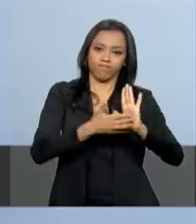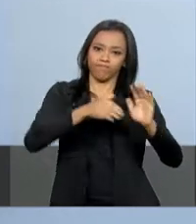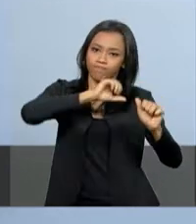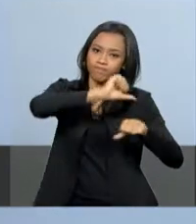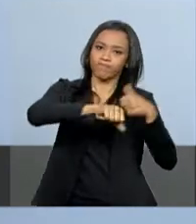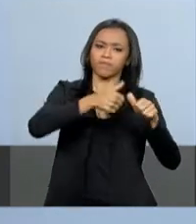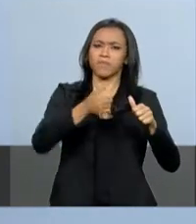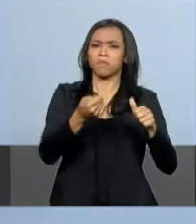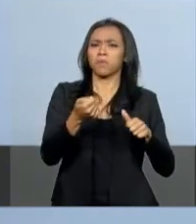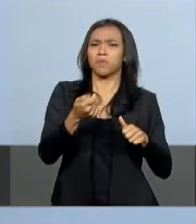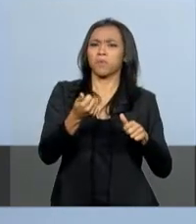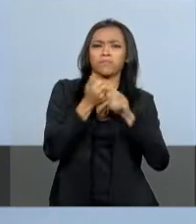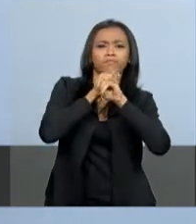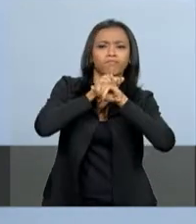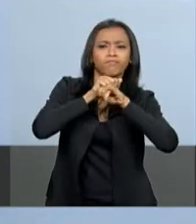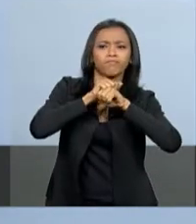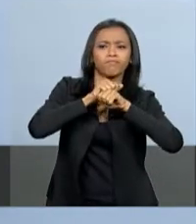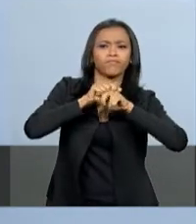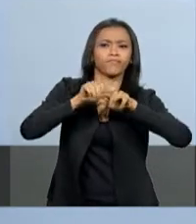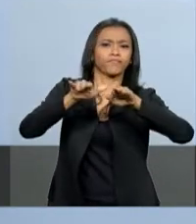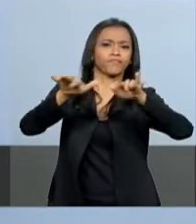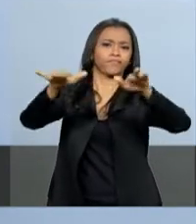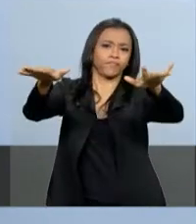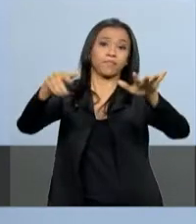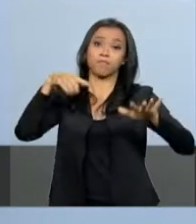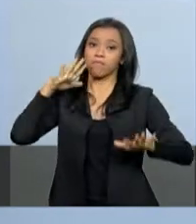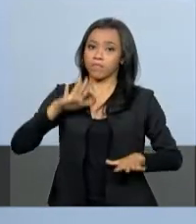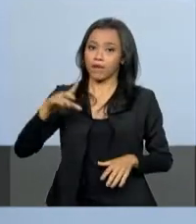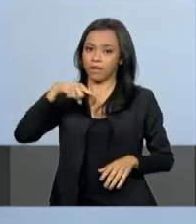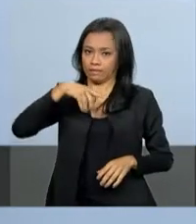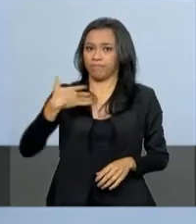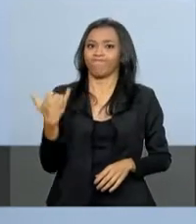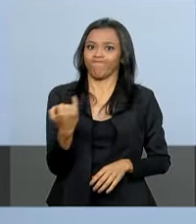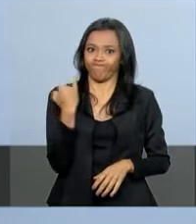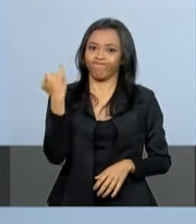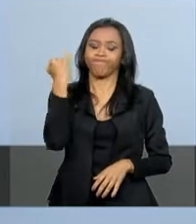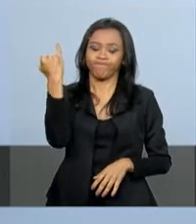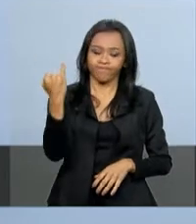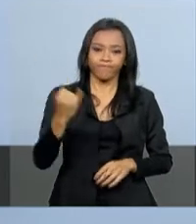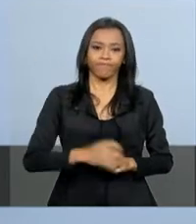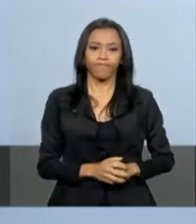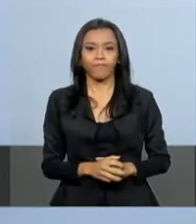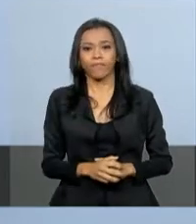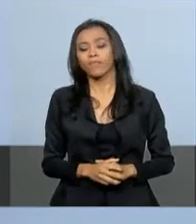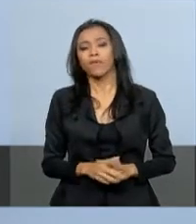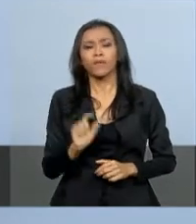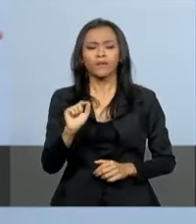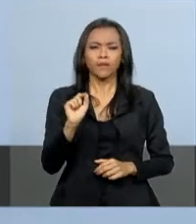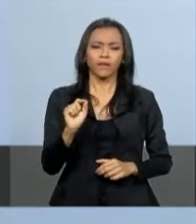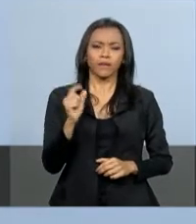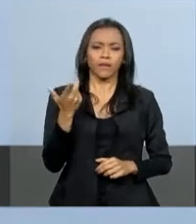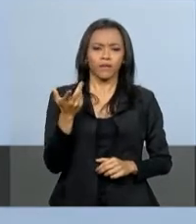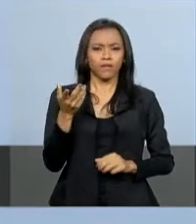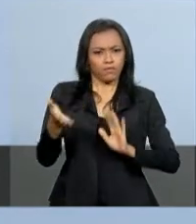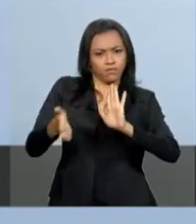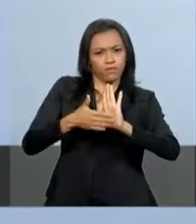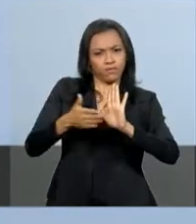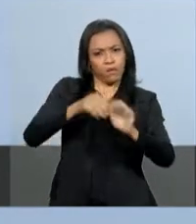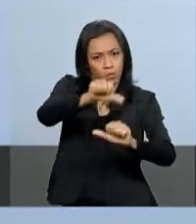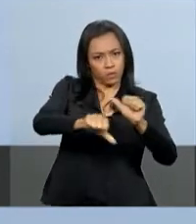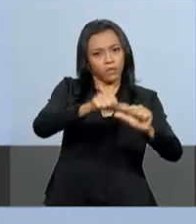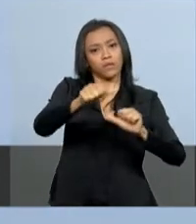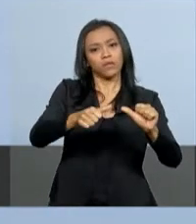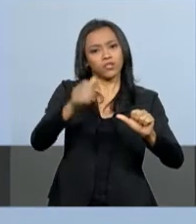comentada mas da maior importância da reforma como puderam verificar pelas